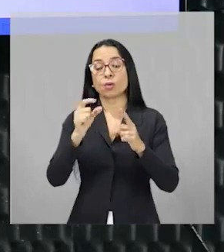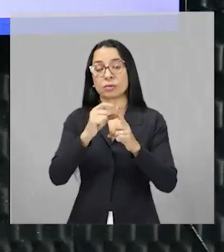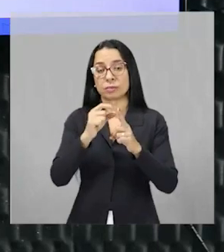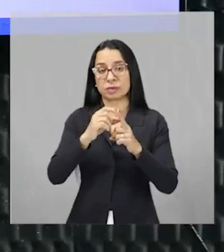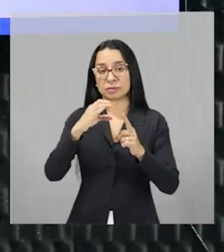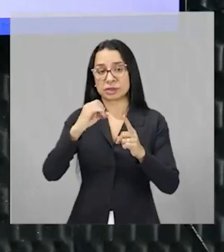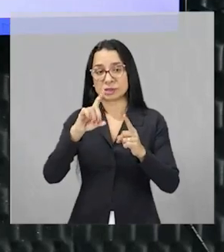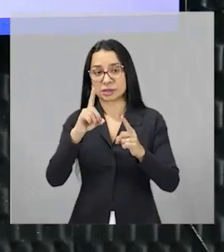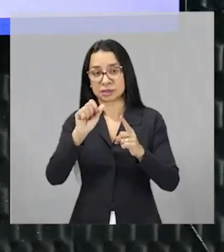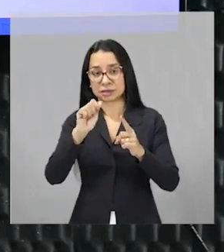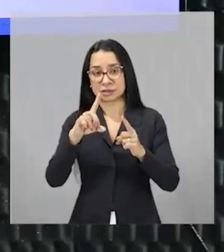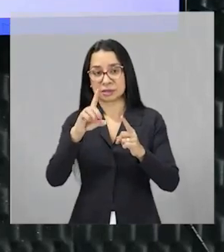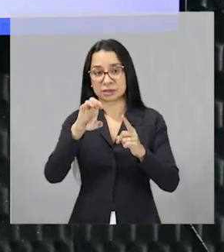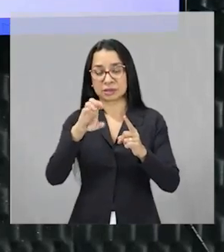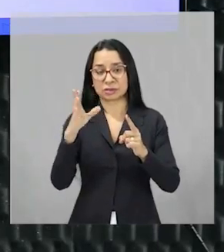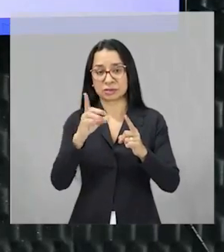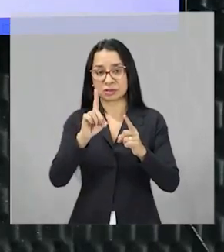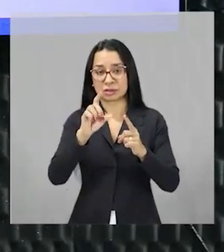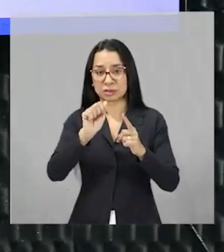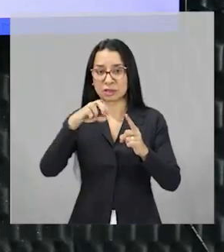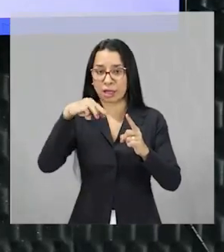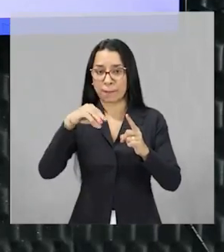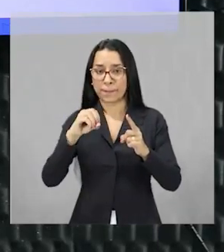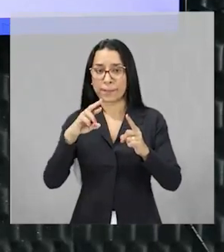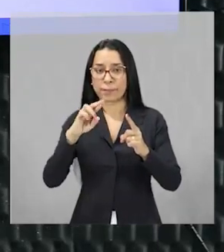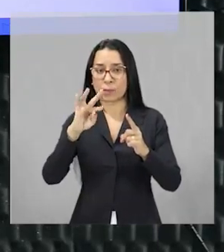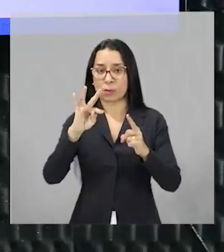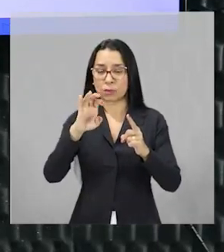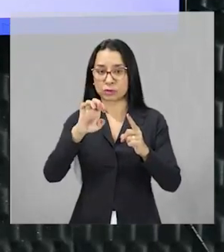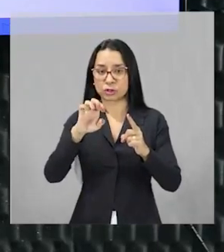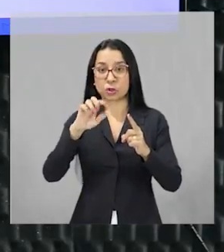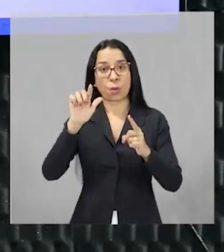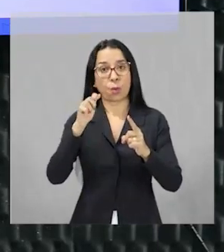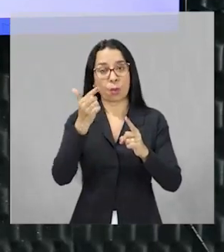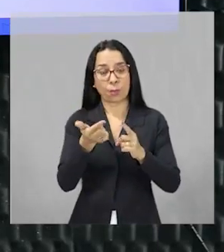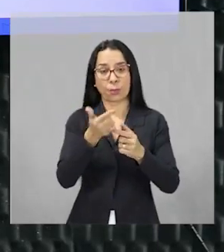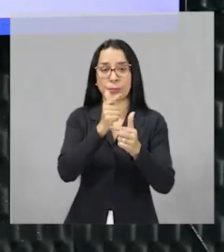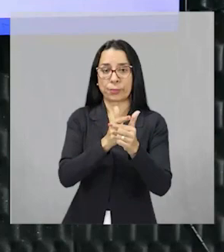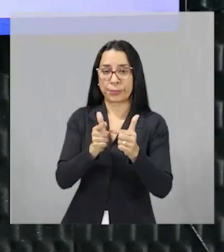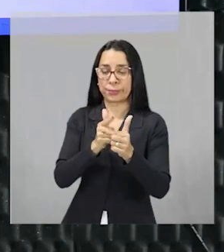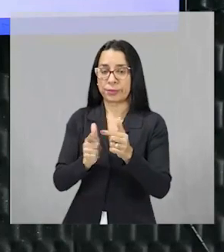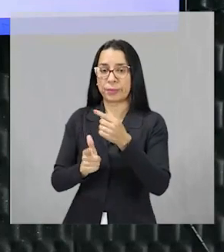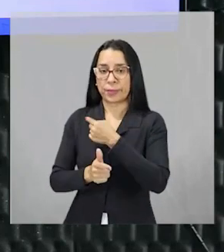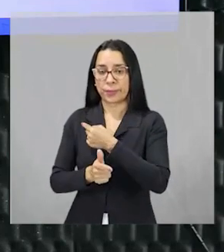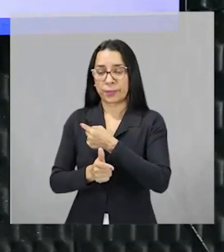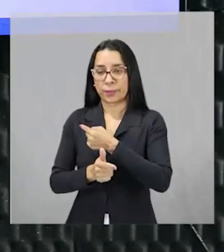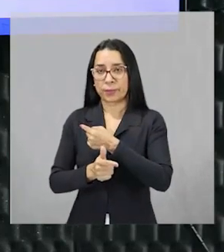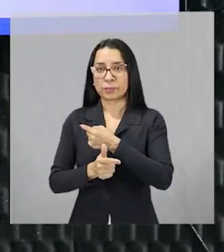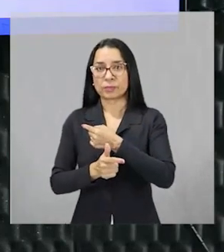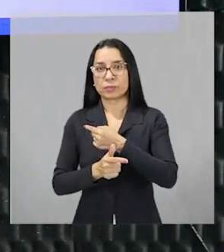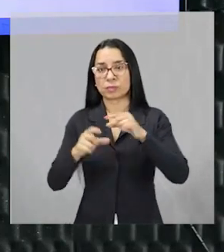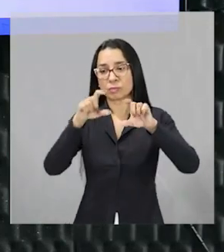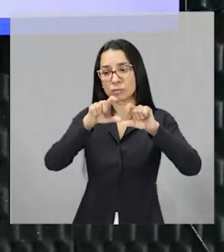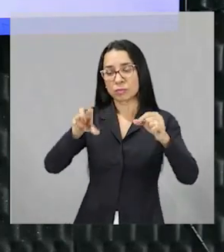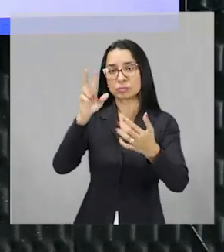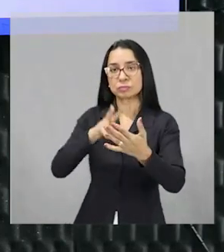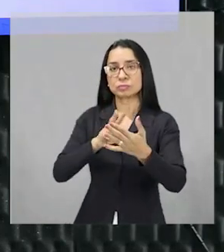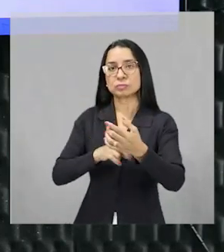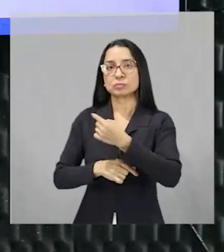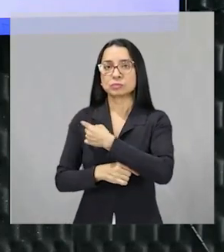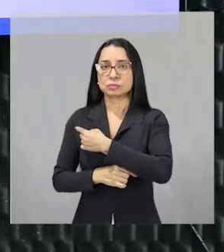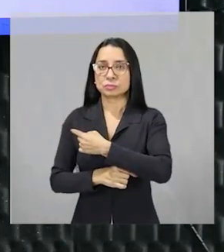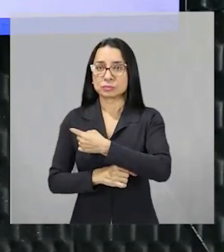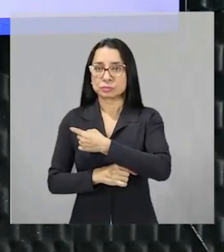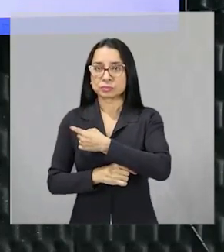problema, Vamos continuar o texto. Eram nomes que os estrangeiros usavam para se referir à